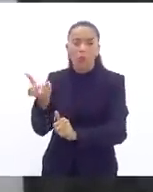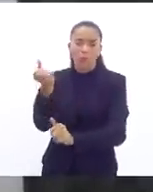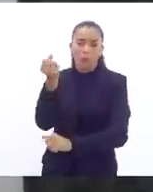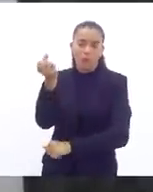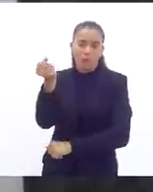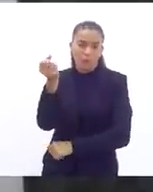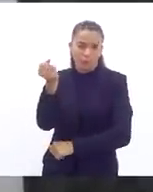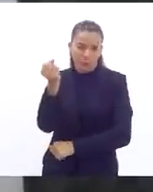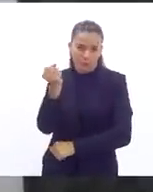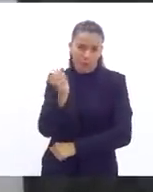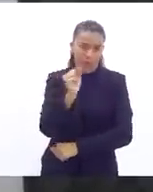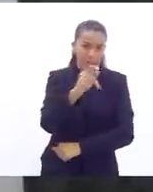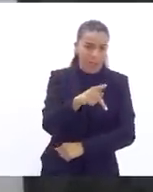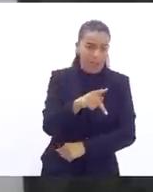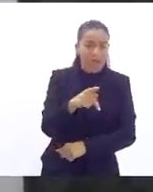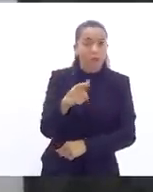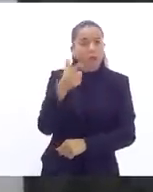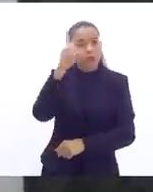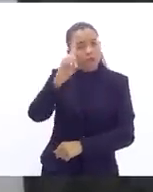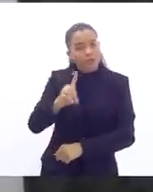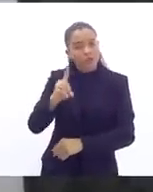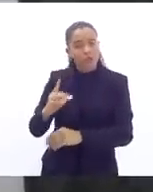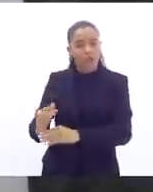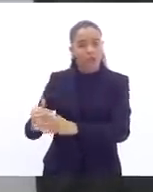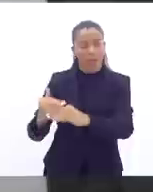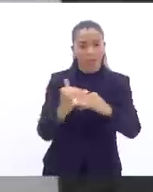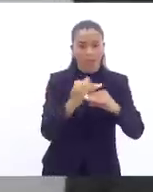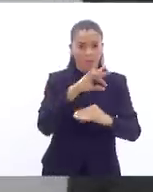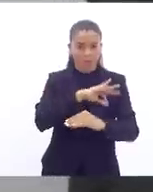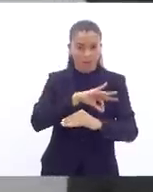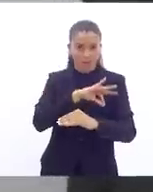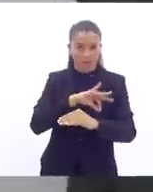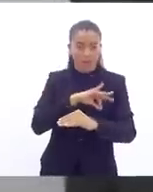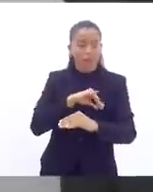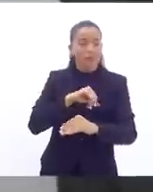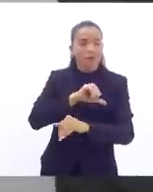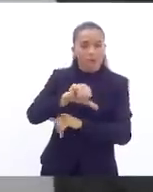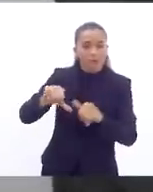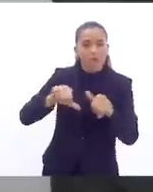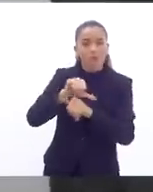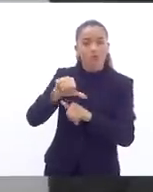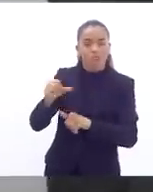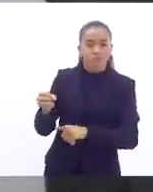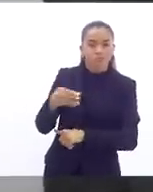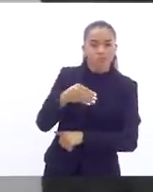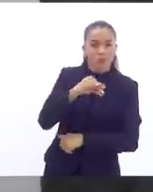com direito a paridade passe a ter atualização automática